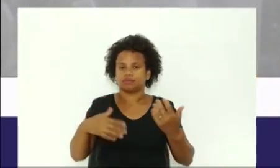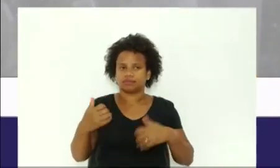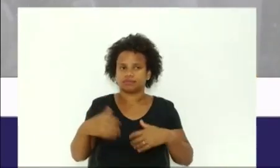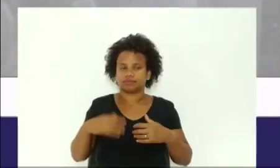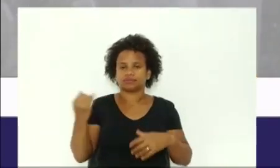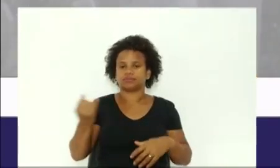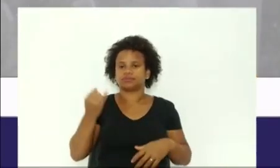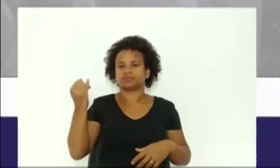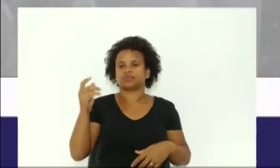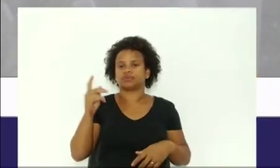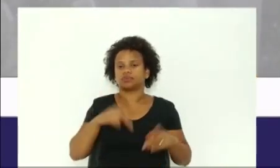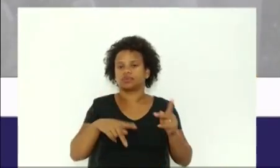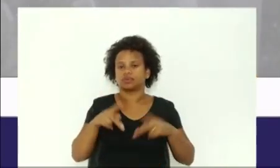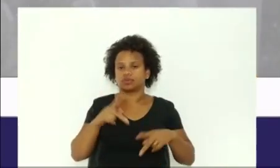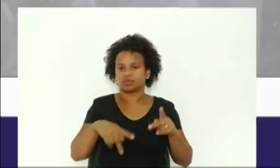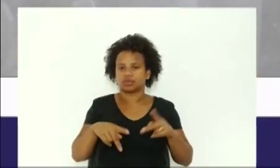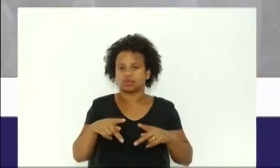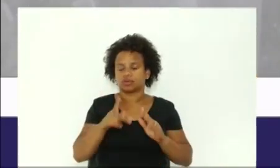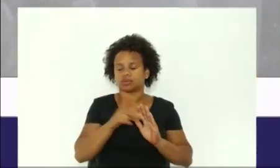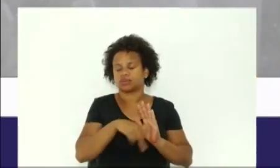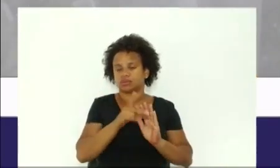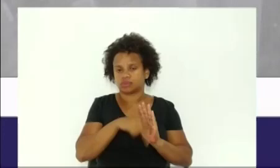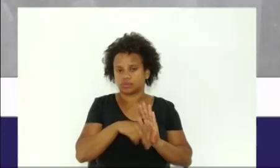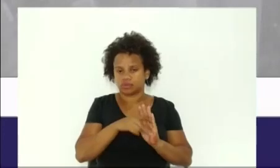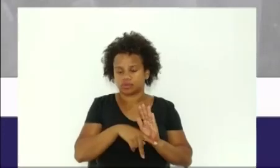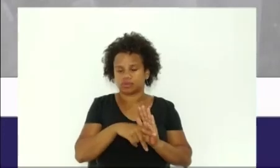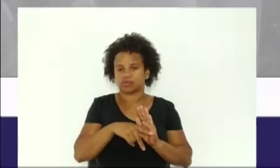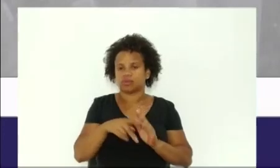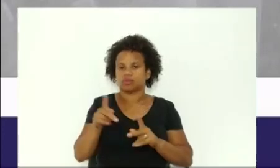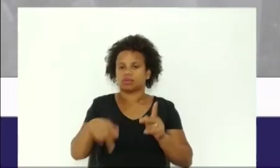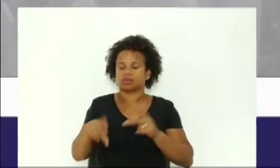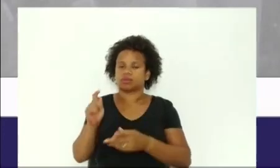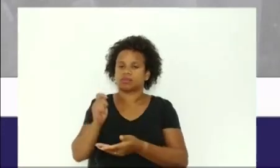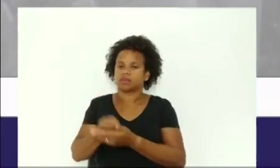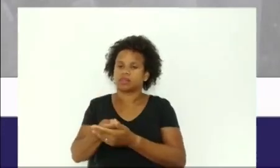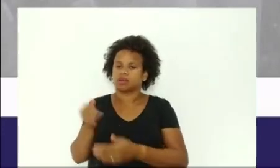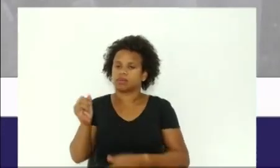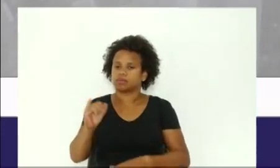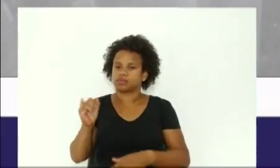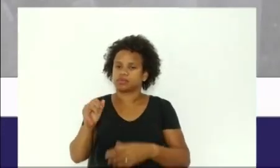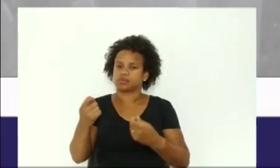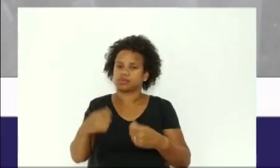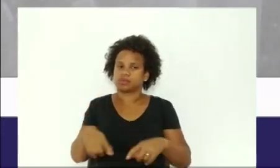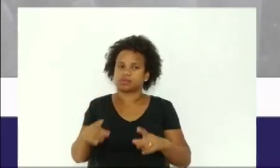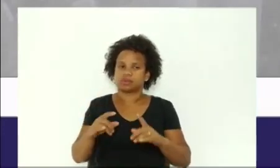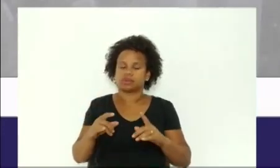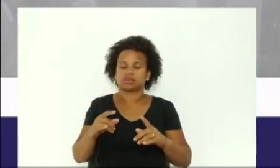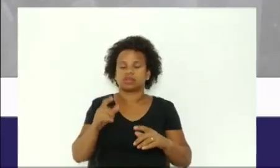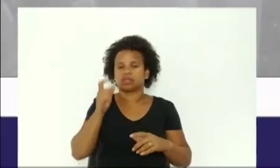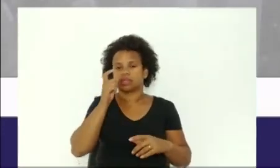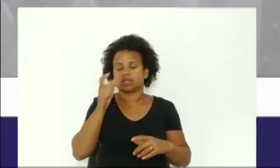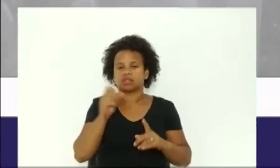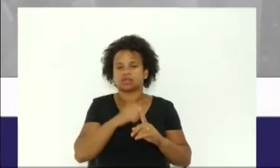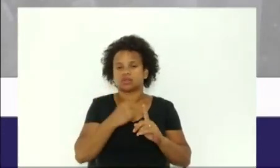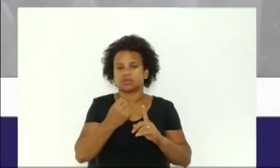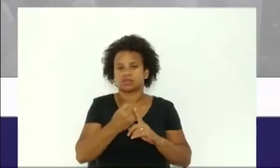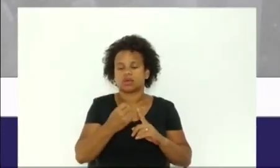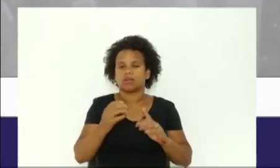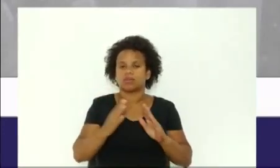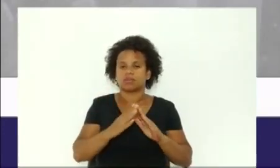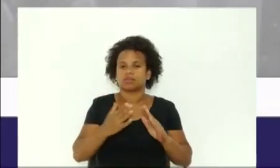de isenção de impostos para quem faz parte dos empreendimentos de interesse social Minha Casa Minha Vida. E